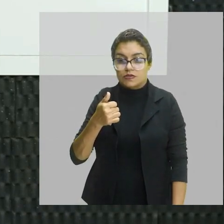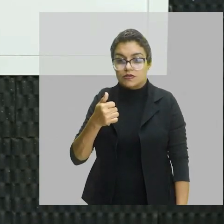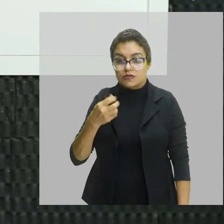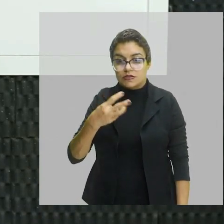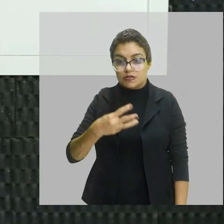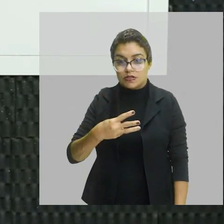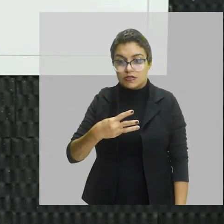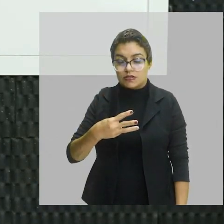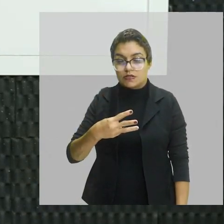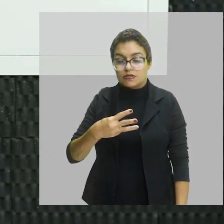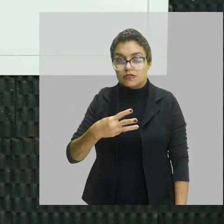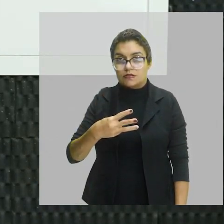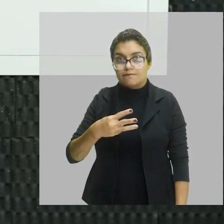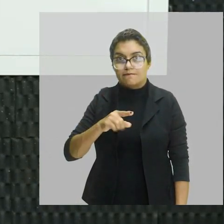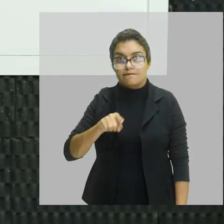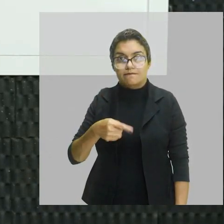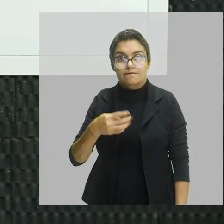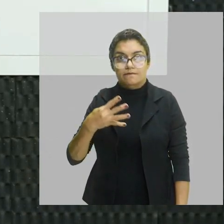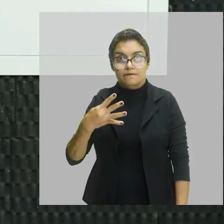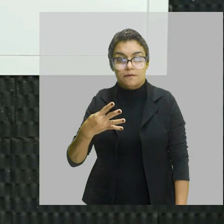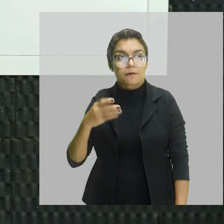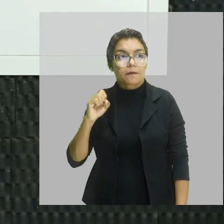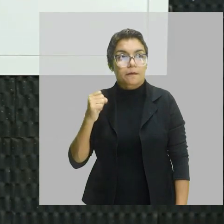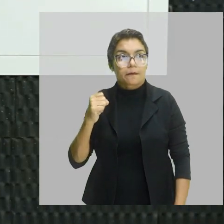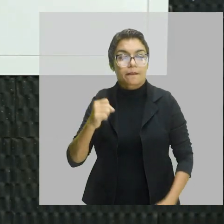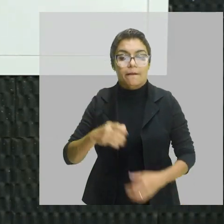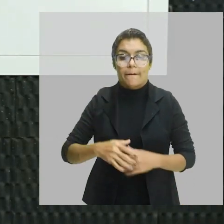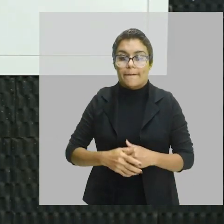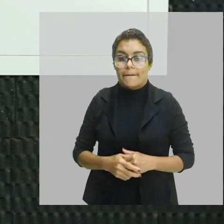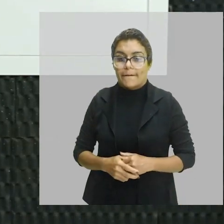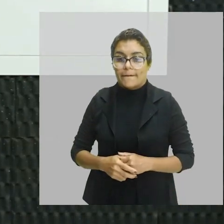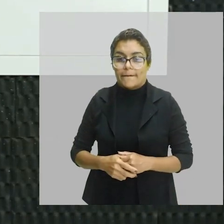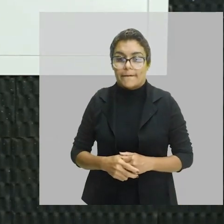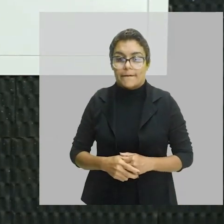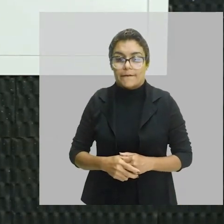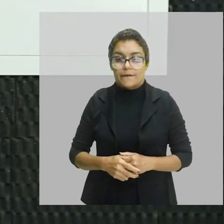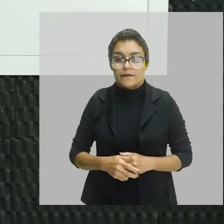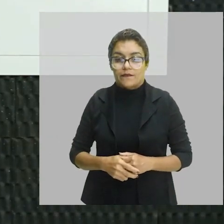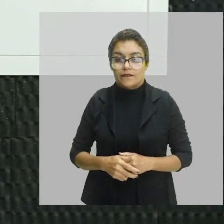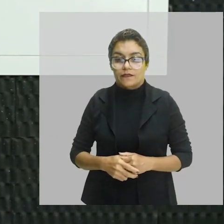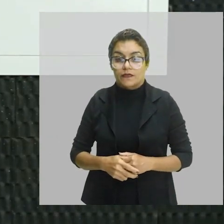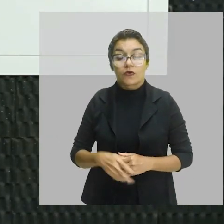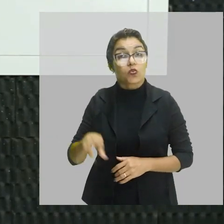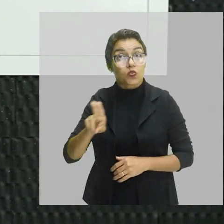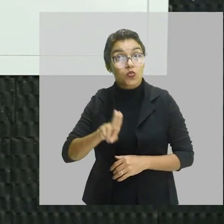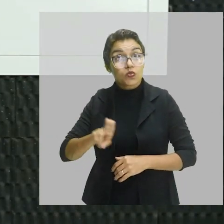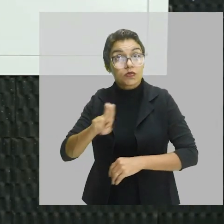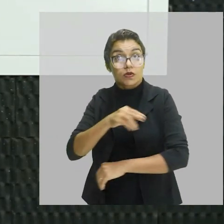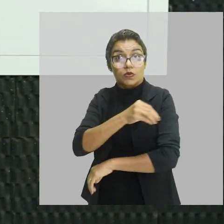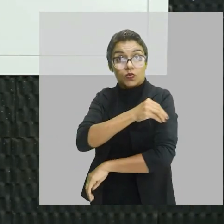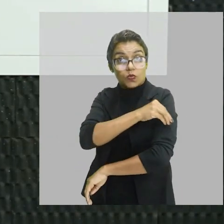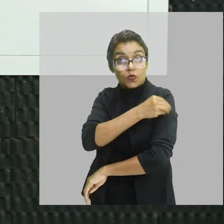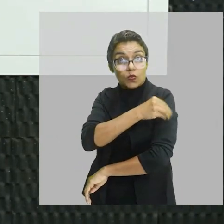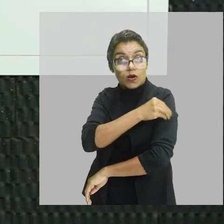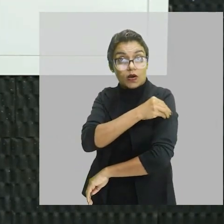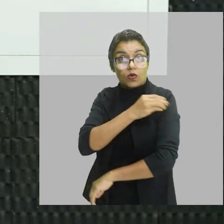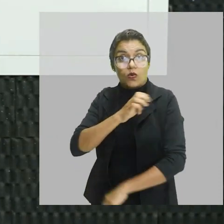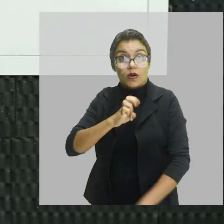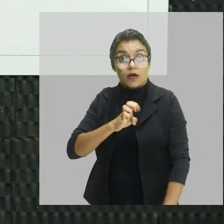13,4 segundos, ok? No motor a álcool, né, vou colocar aqui, o motor a